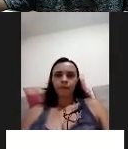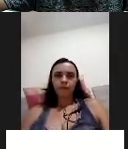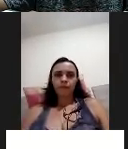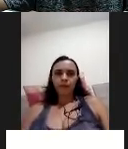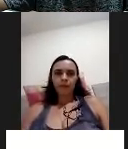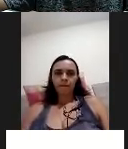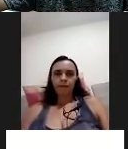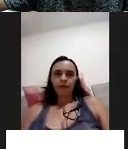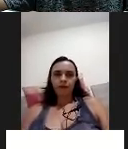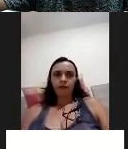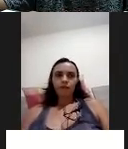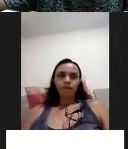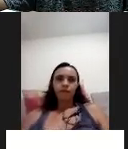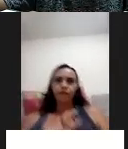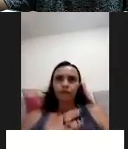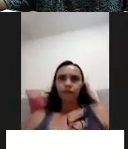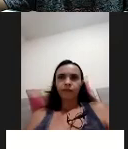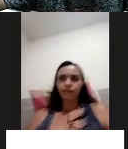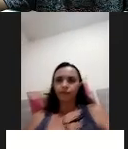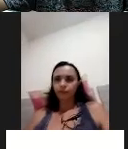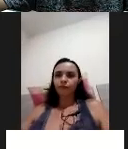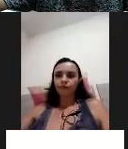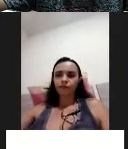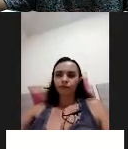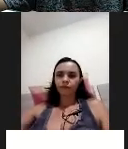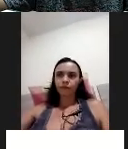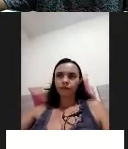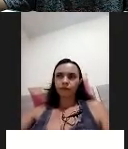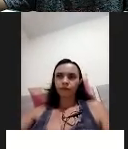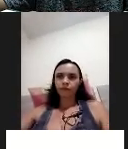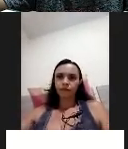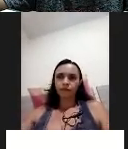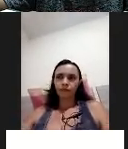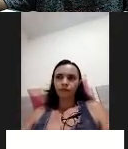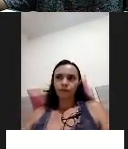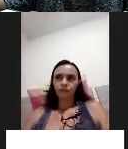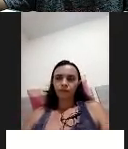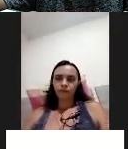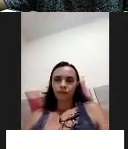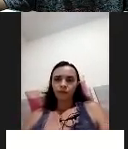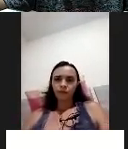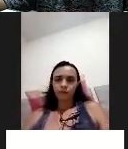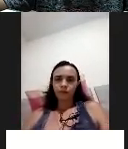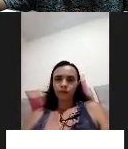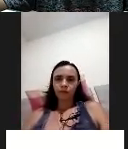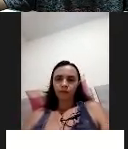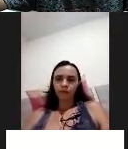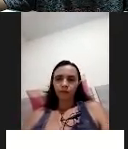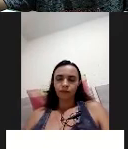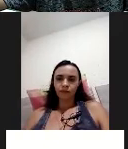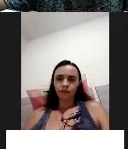ela. Literalmente enrolar. Enrolou a sua mantinha, você pode pôr ela dentro de uma capa de